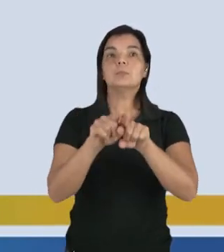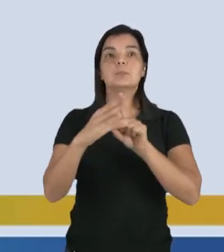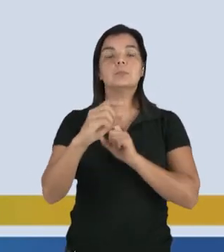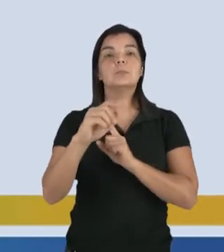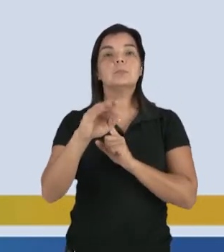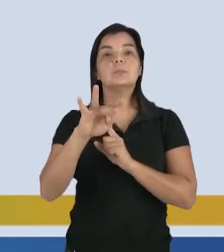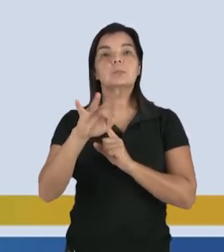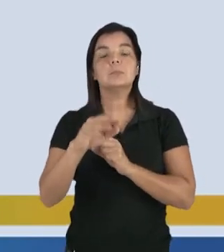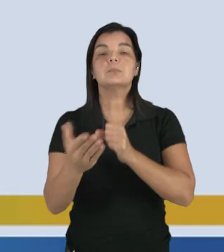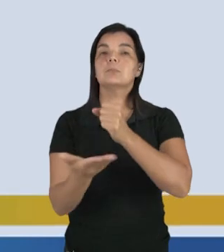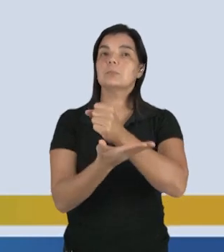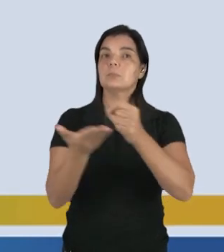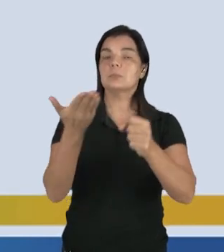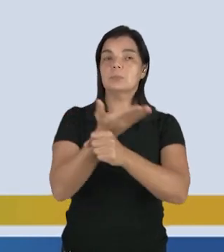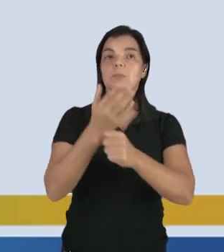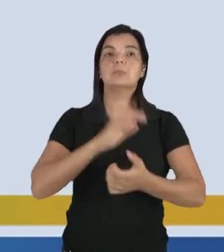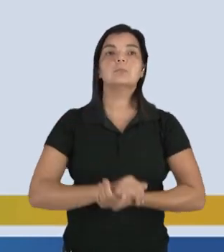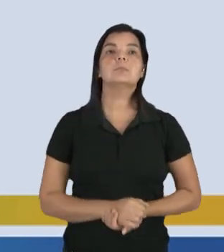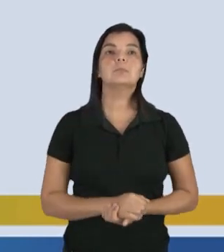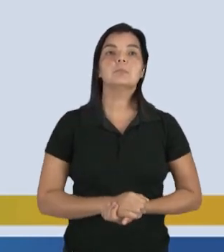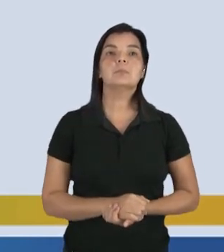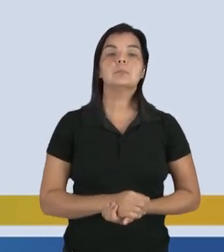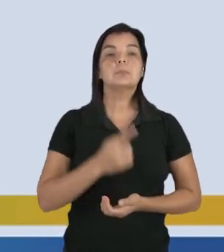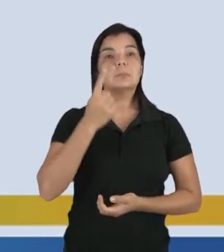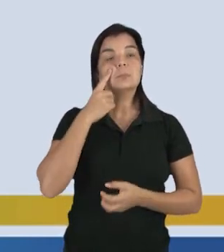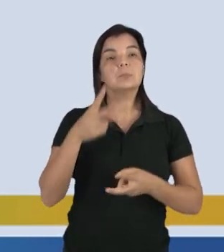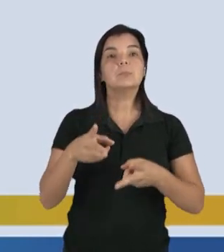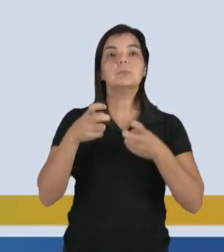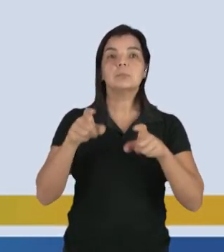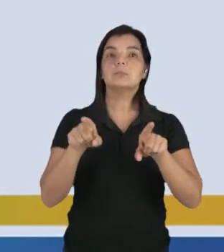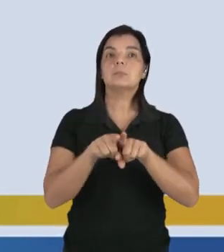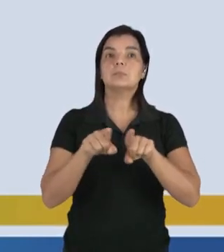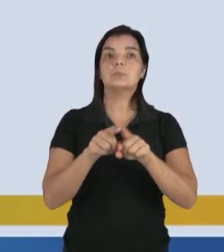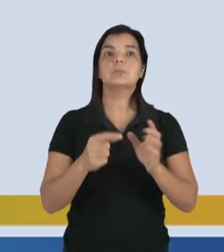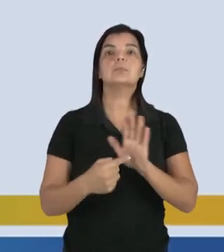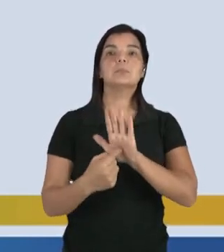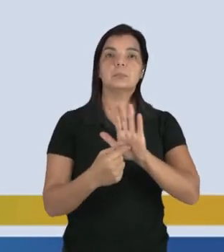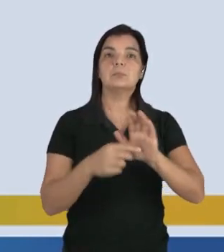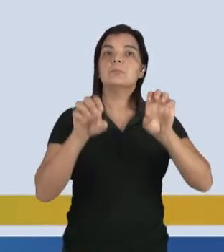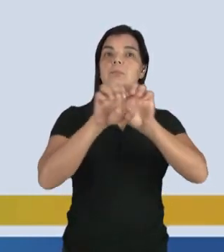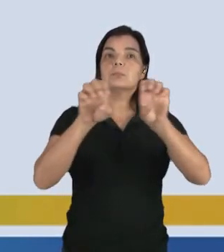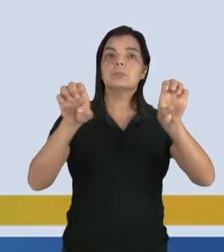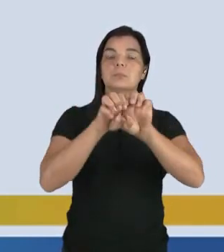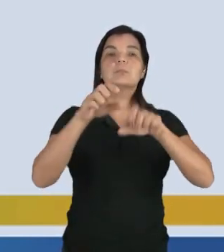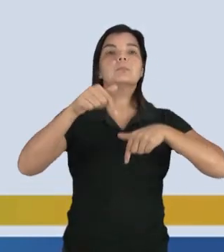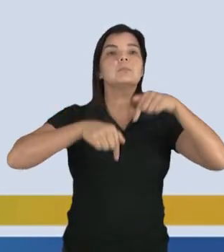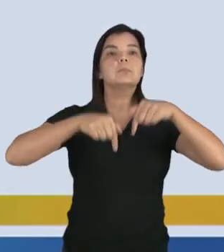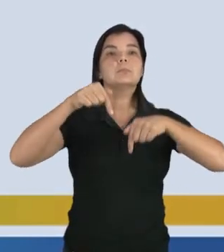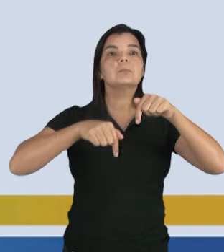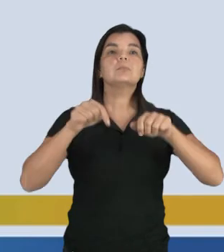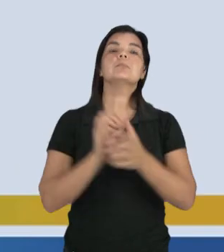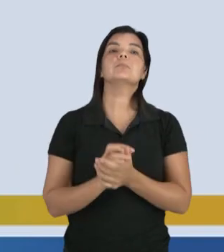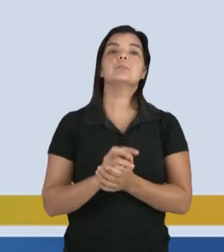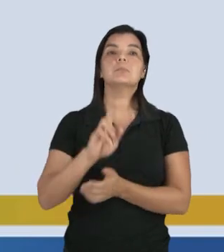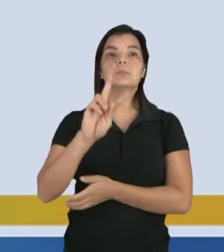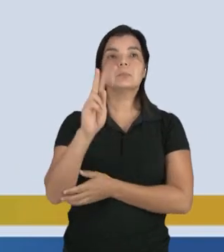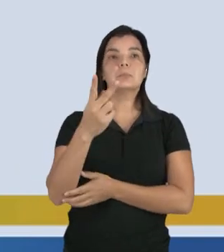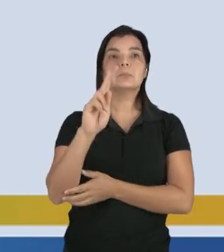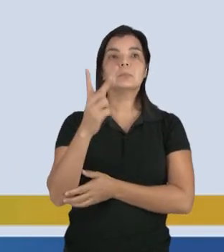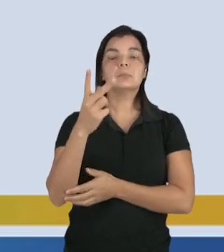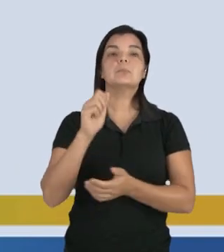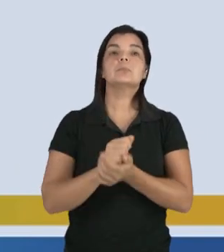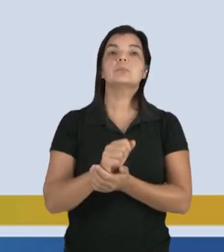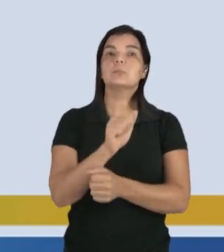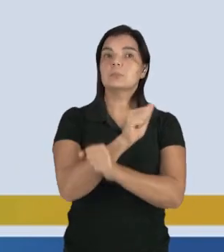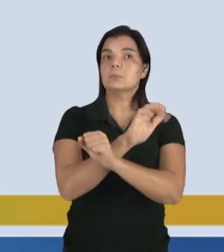ânion, do ácido, com o cátion da base, como a gente pode observar pela essa equação química geral. O hidrogênio aqui